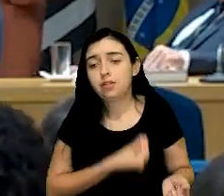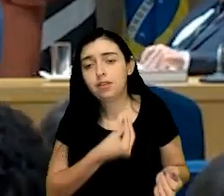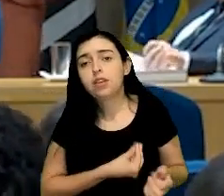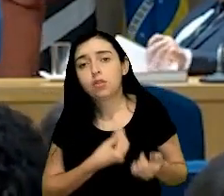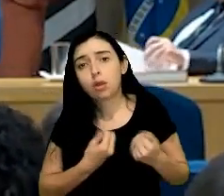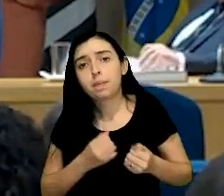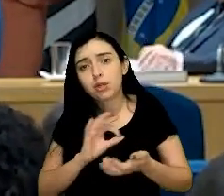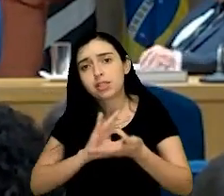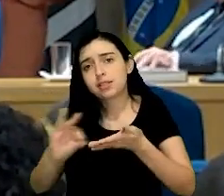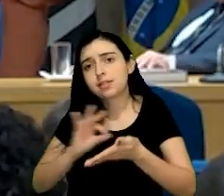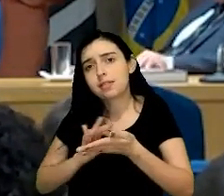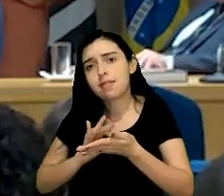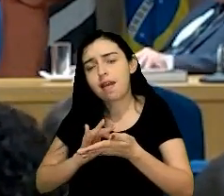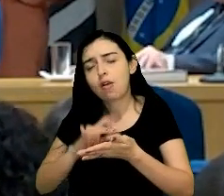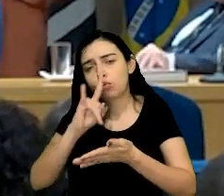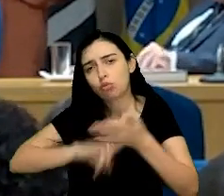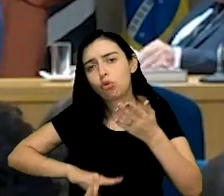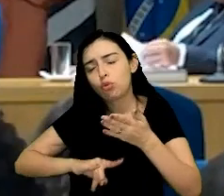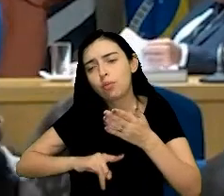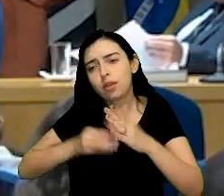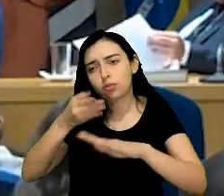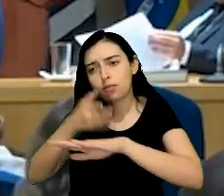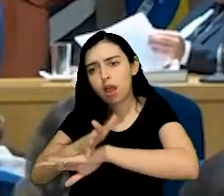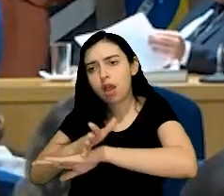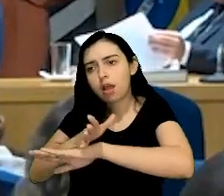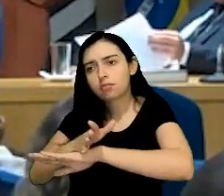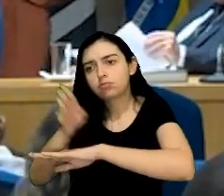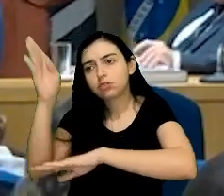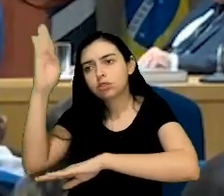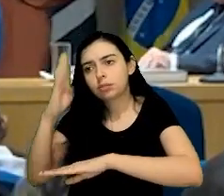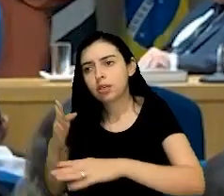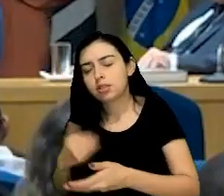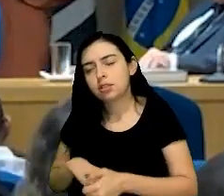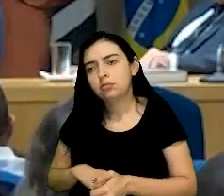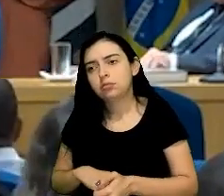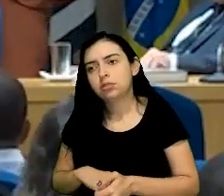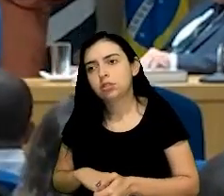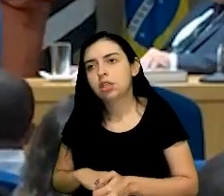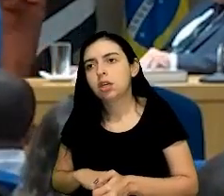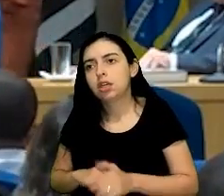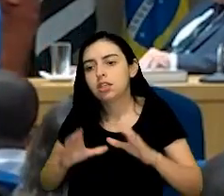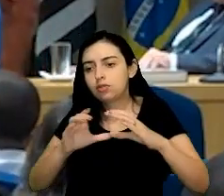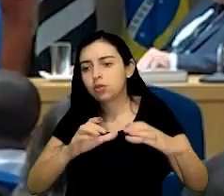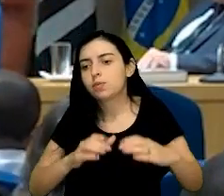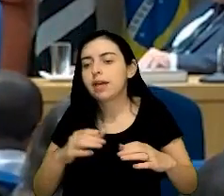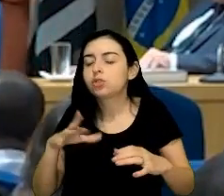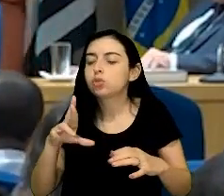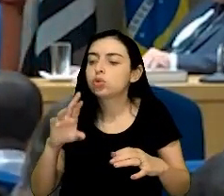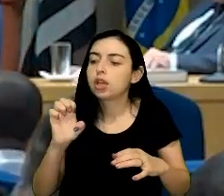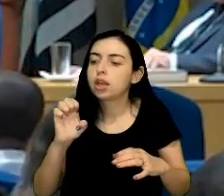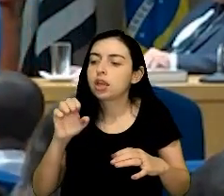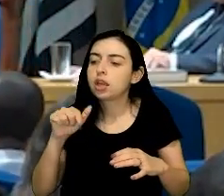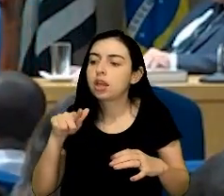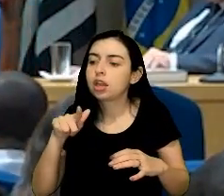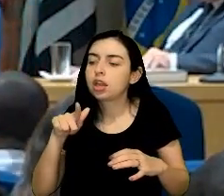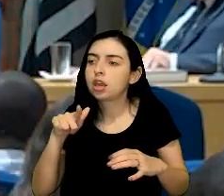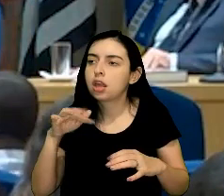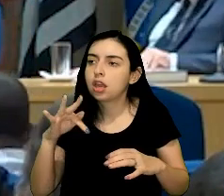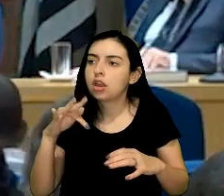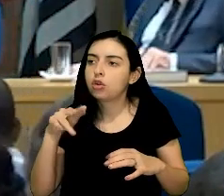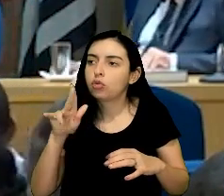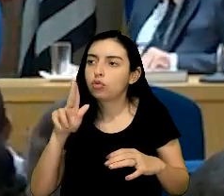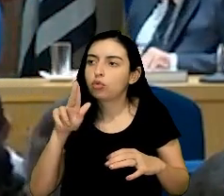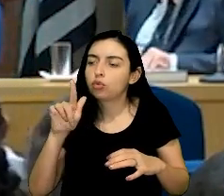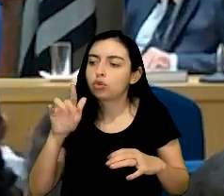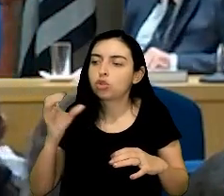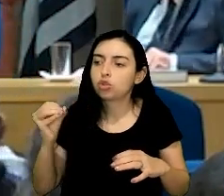documento que ela viria para cá, então elas vão para campos de refúgio, né? E a Caritas tem sido uma interlocutora